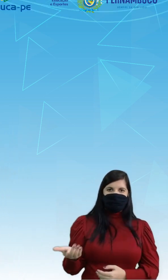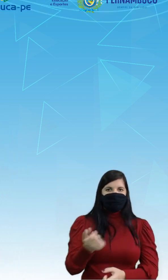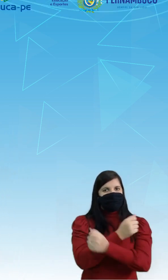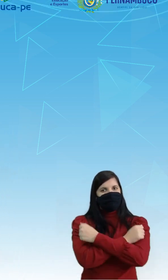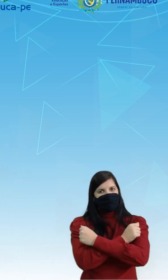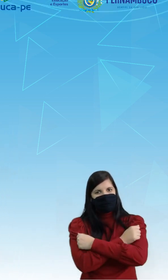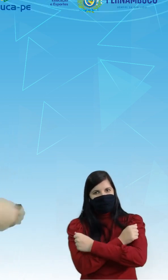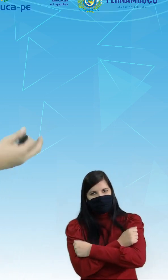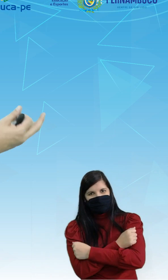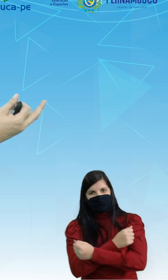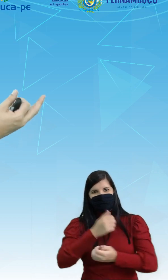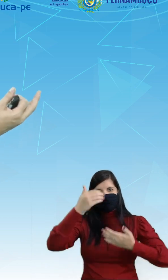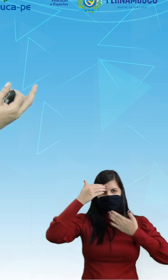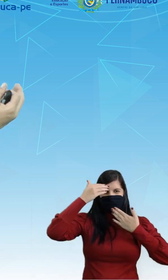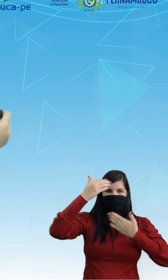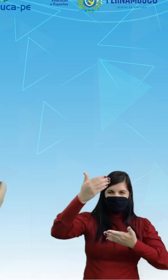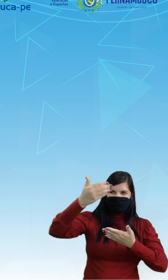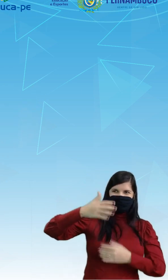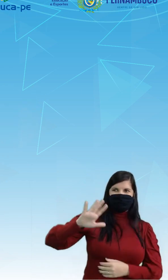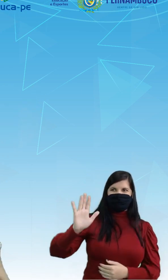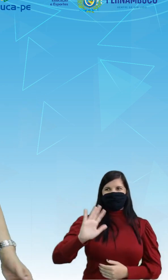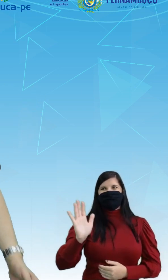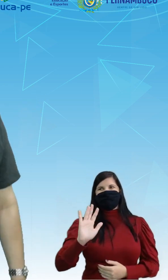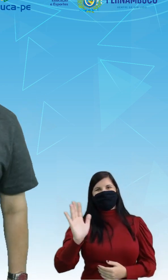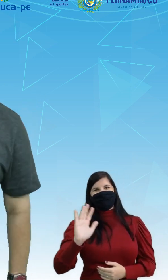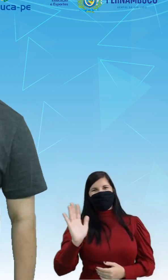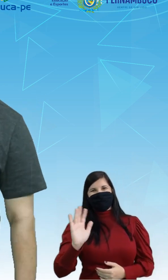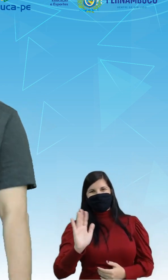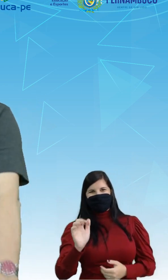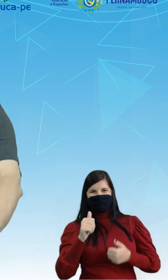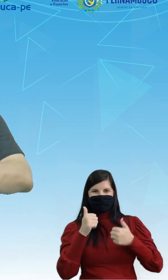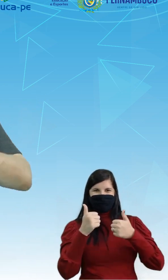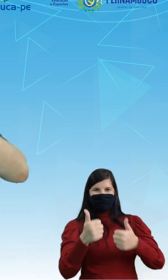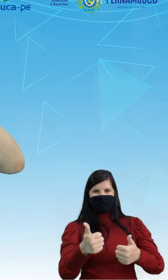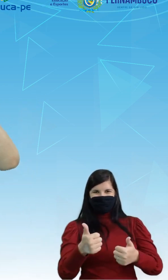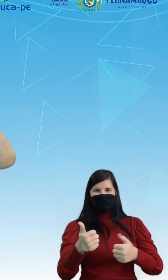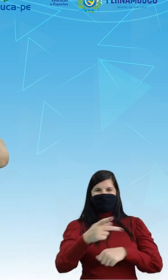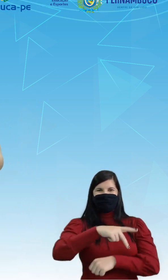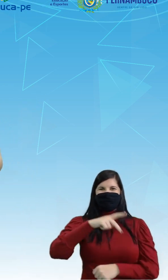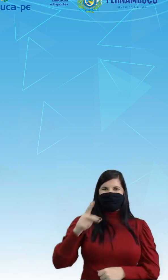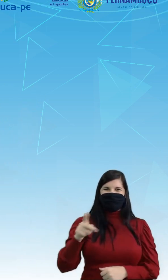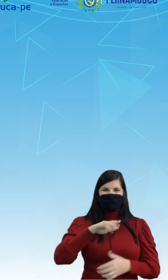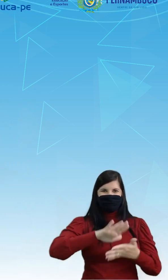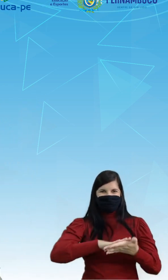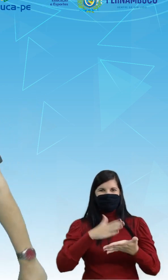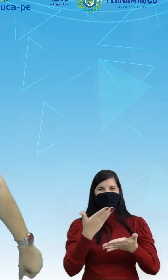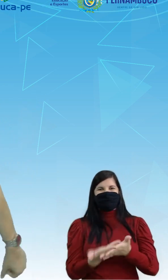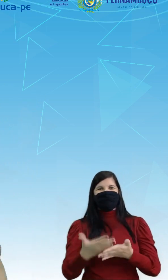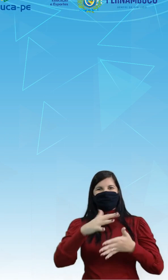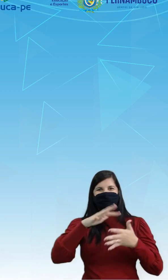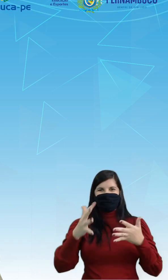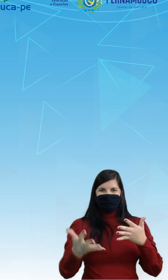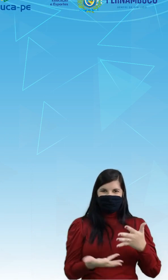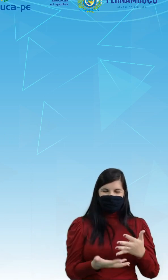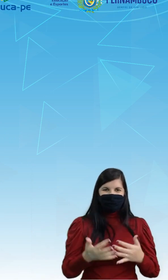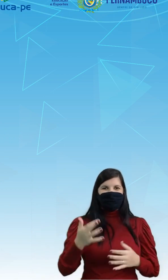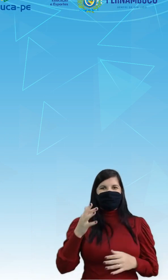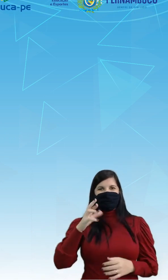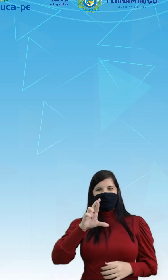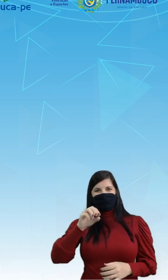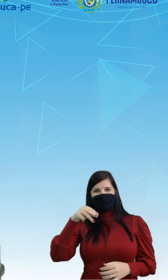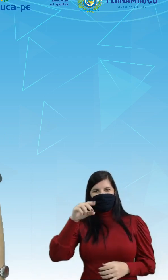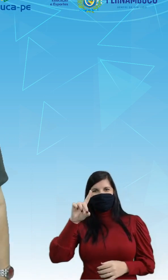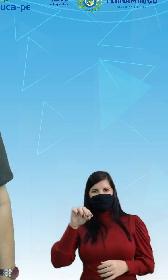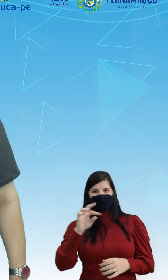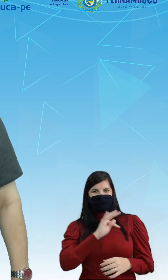forte abraço, agradeço aqui a professora Magna aqui, certo? A nossa professora intérprete de Libras, a Ronaldo, o